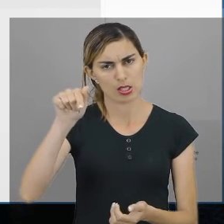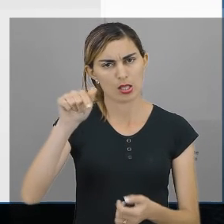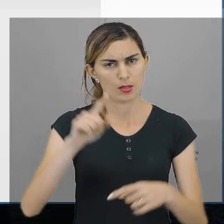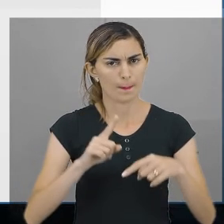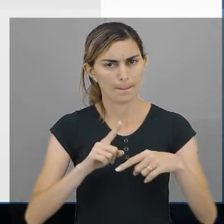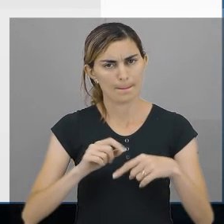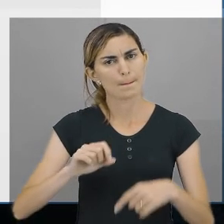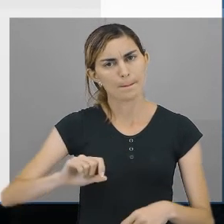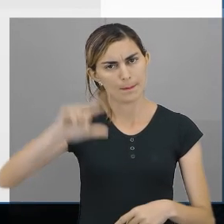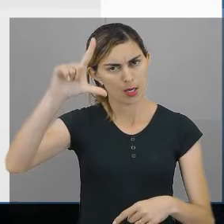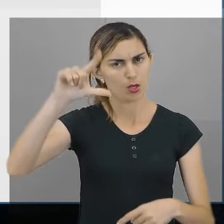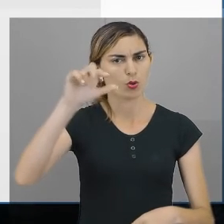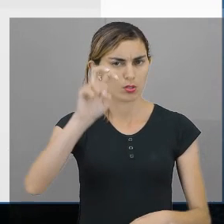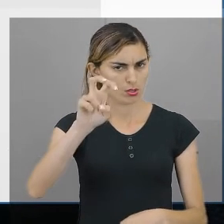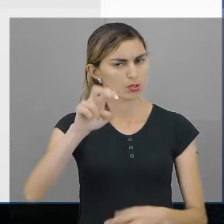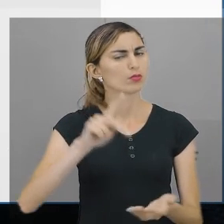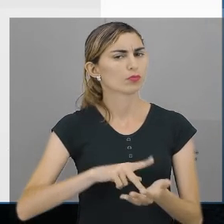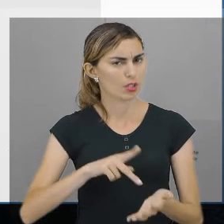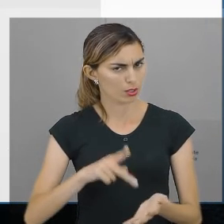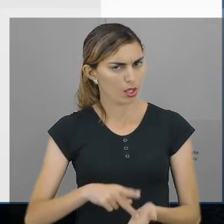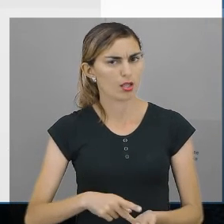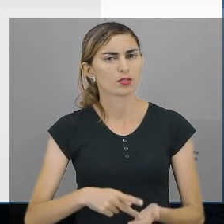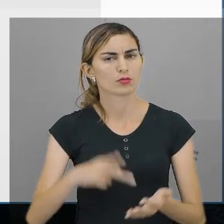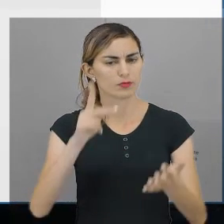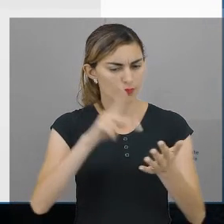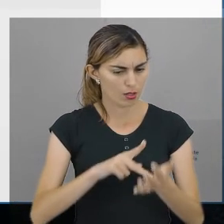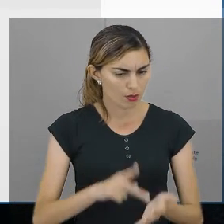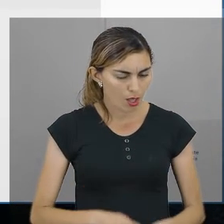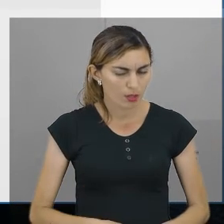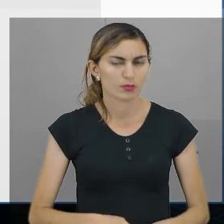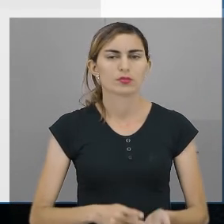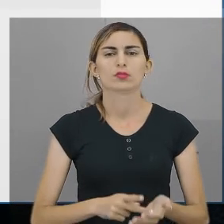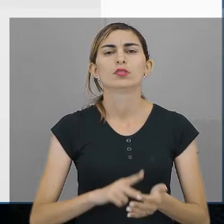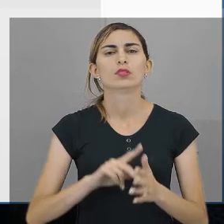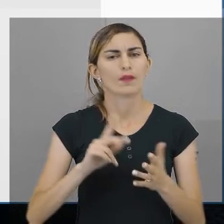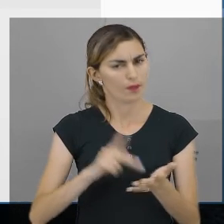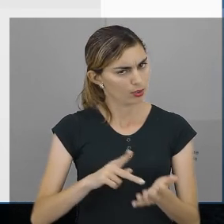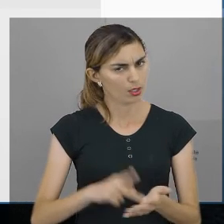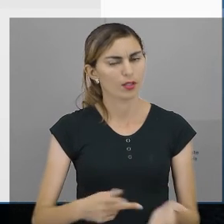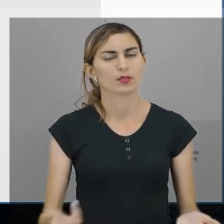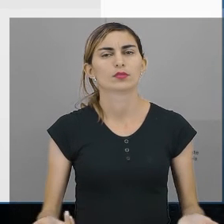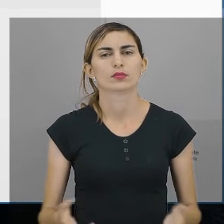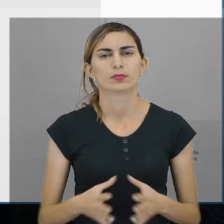5? Verdadeiro. Verdadeiro e verdadeiro? É verdadeiro.